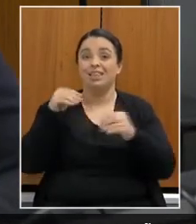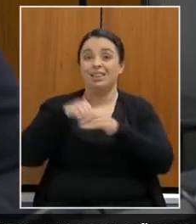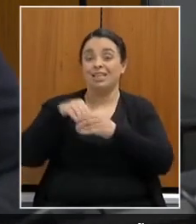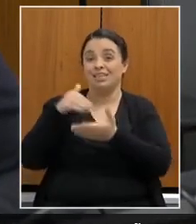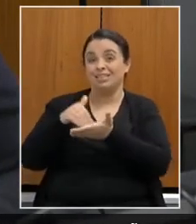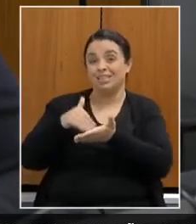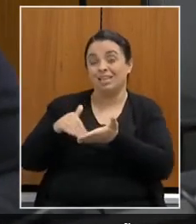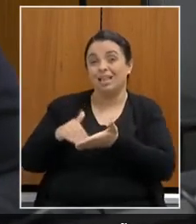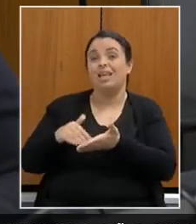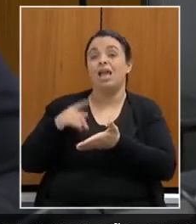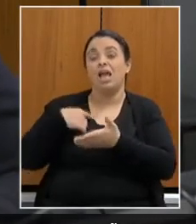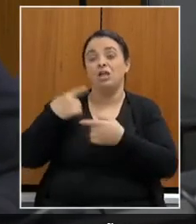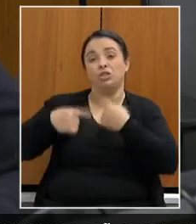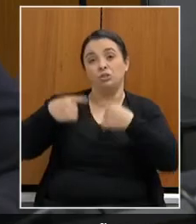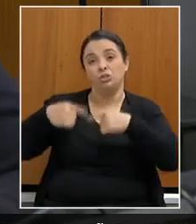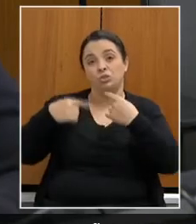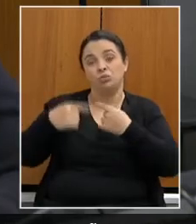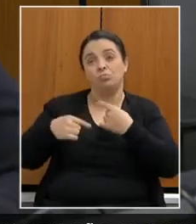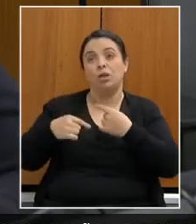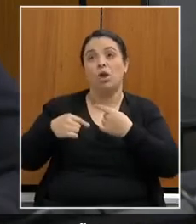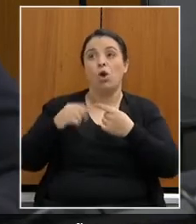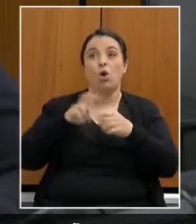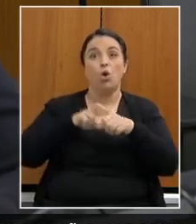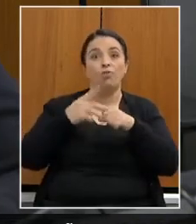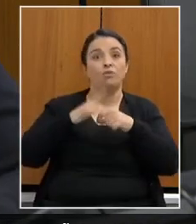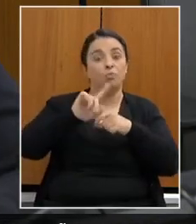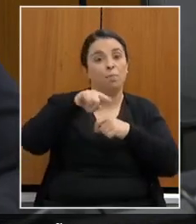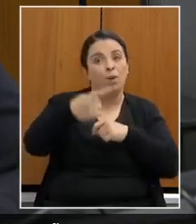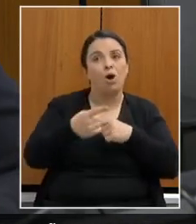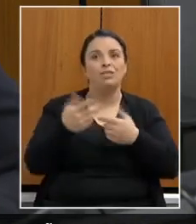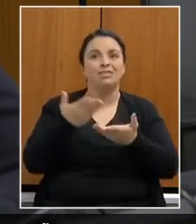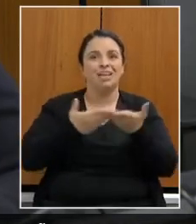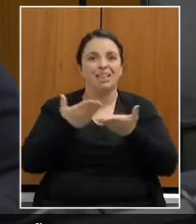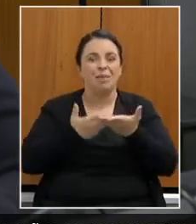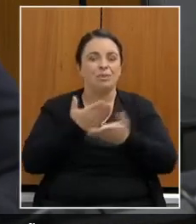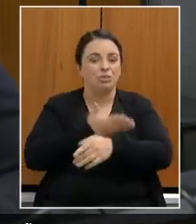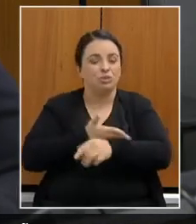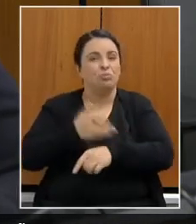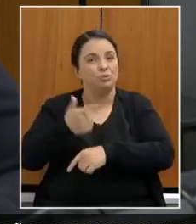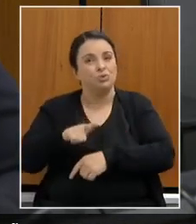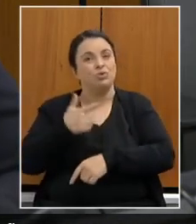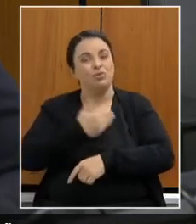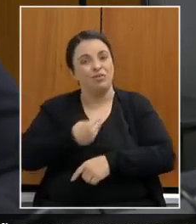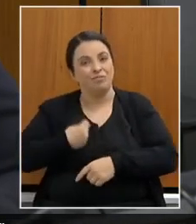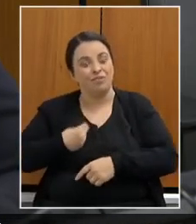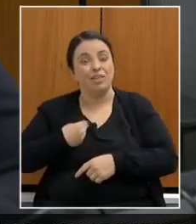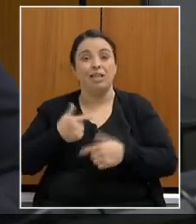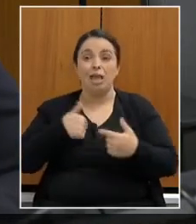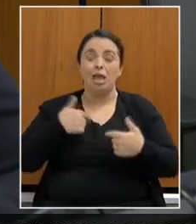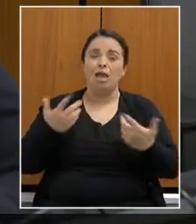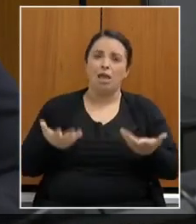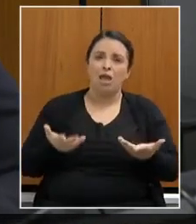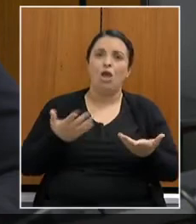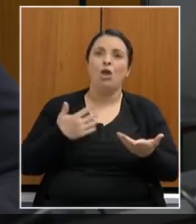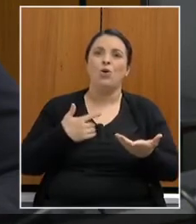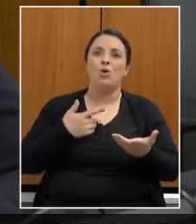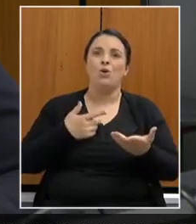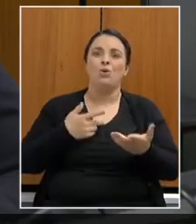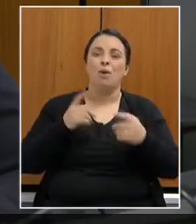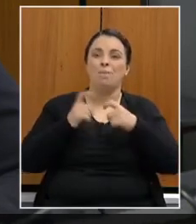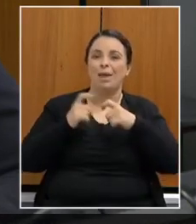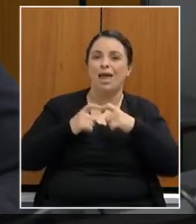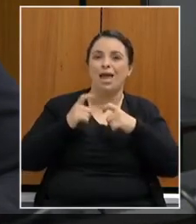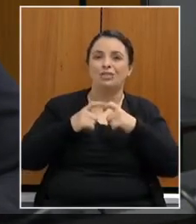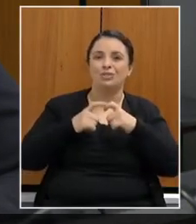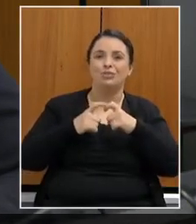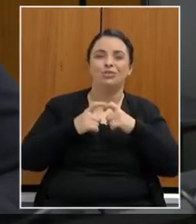do pós-Covid, tanto do tratamento de reabilitação. Eu, como radiologista, antes de vir para a Secretaria fazer a tomografia e